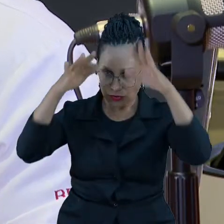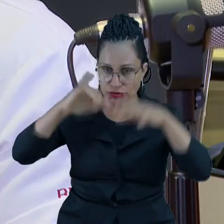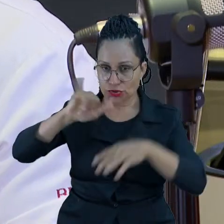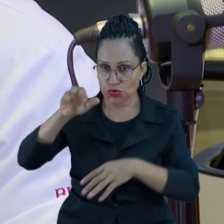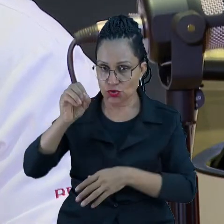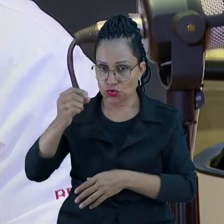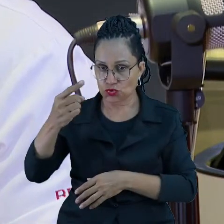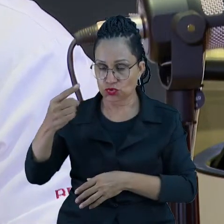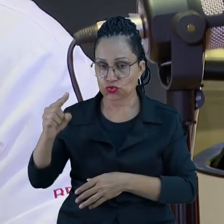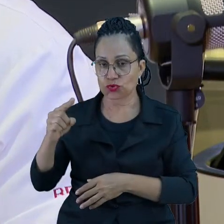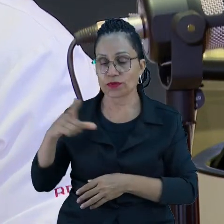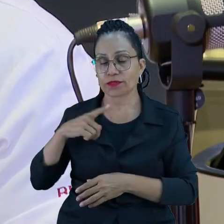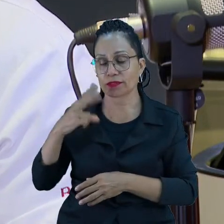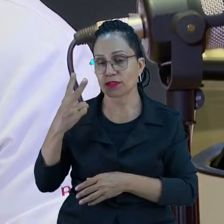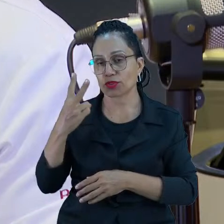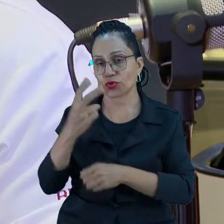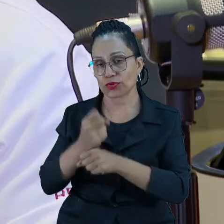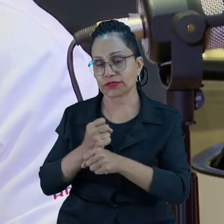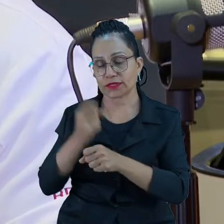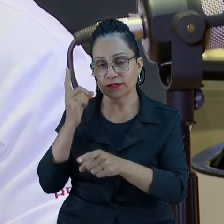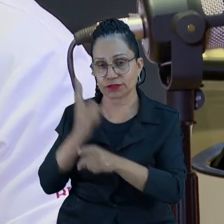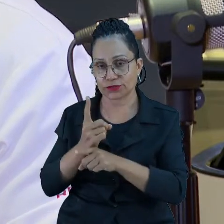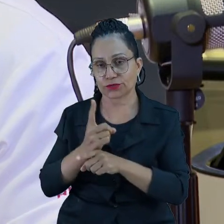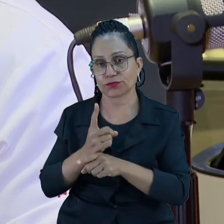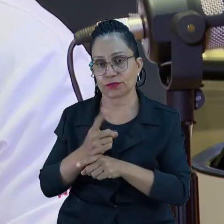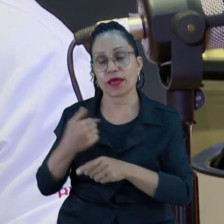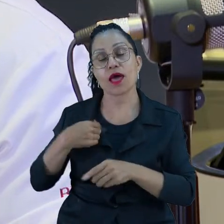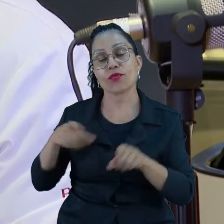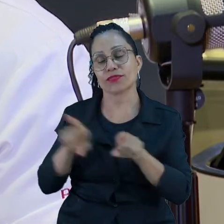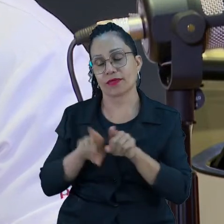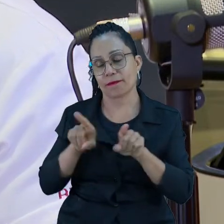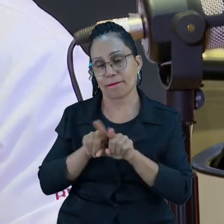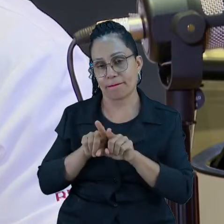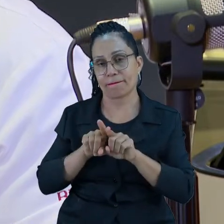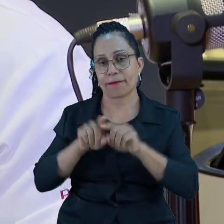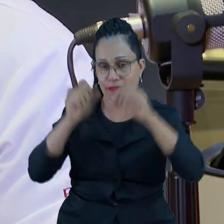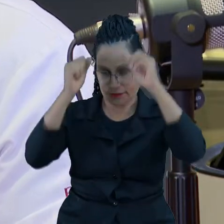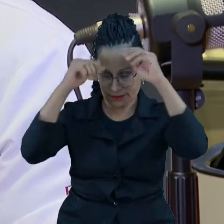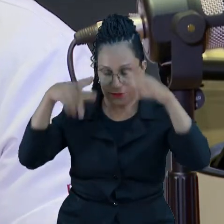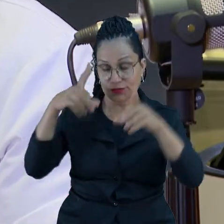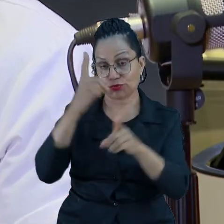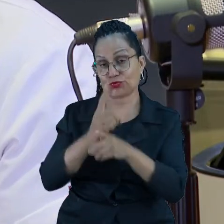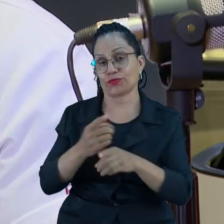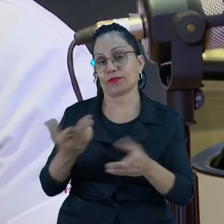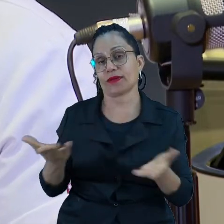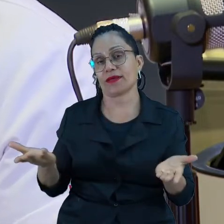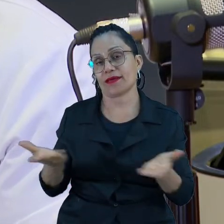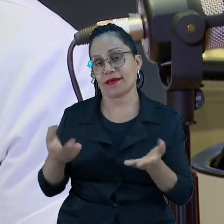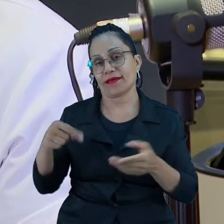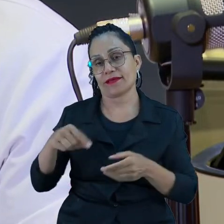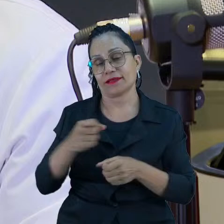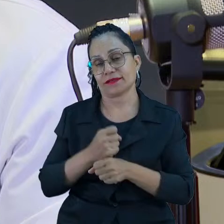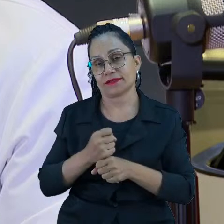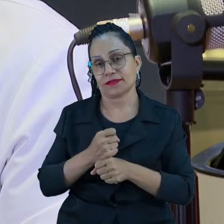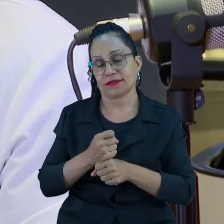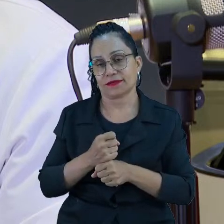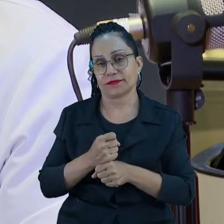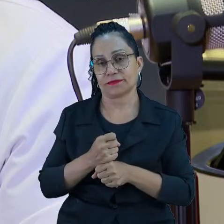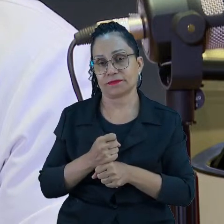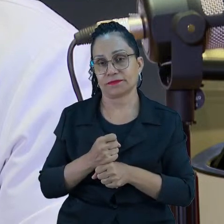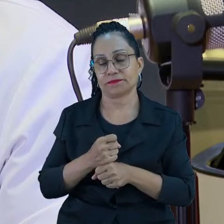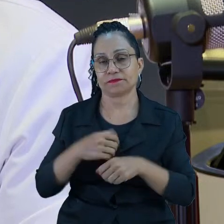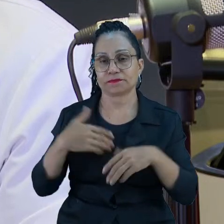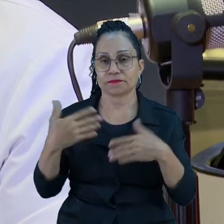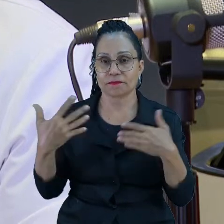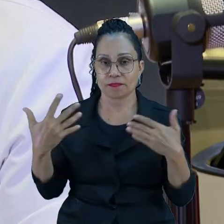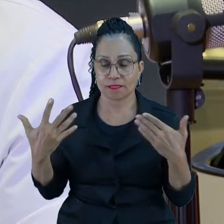gente descobriu tem 2 anos. Eu também sou autista, descobri esse ano. Mas não é por isso, né? Então, faz